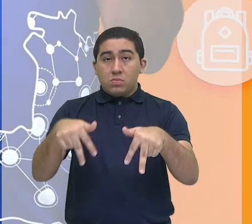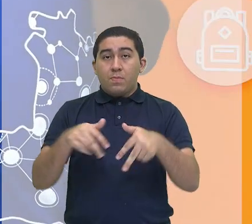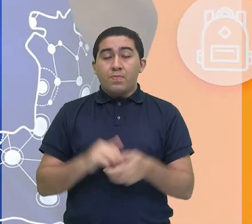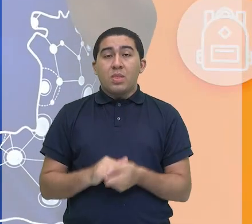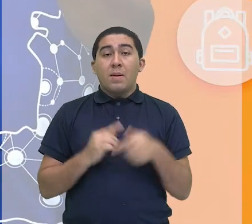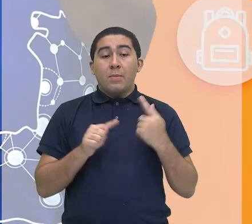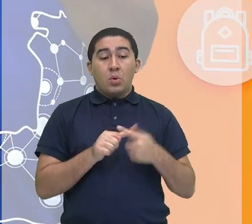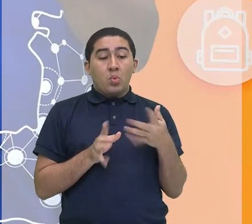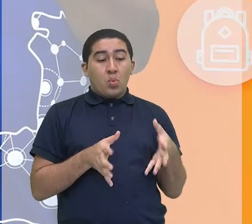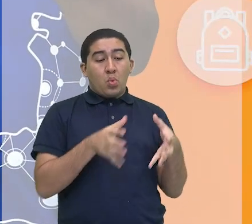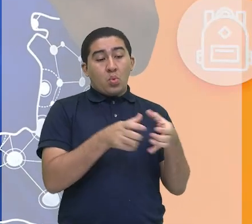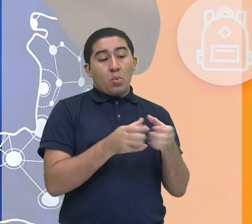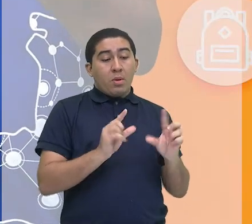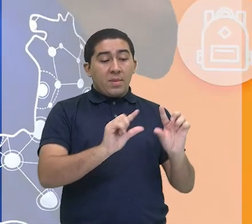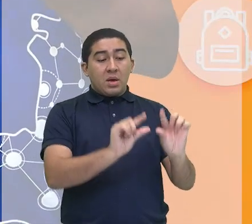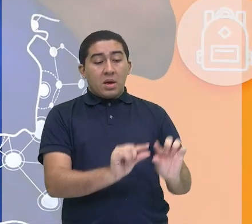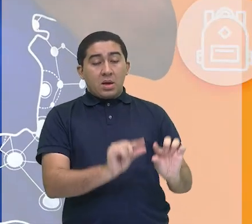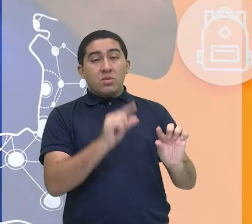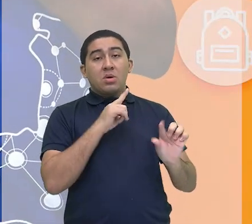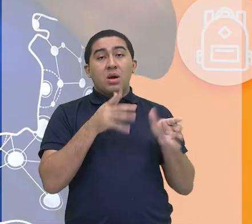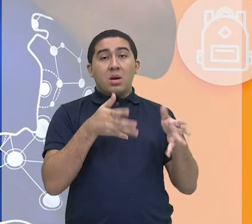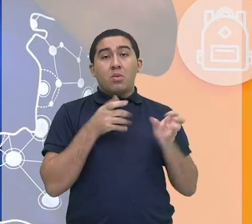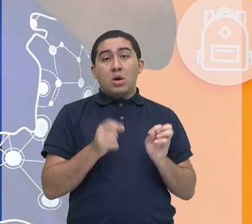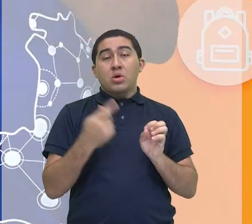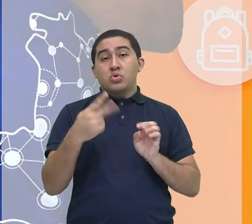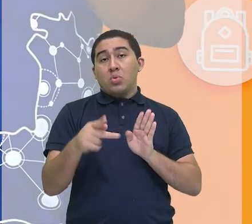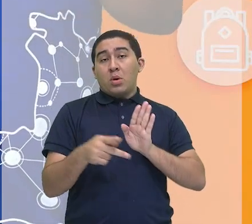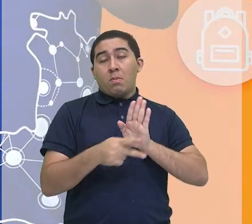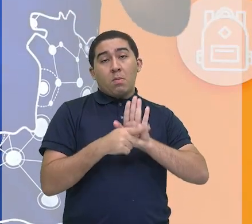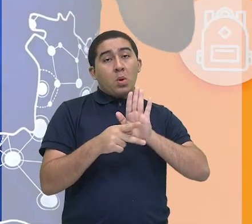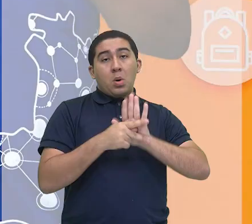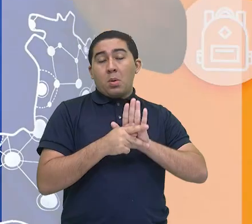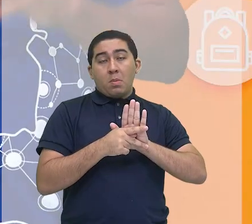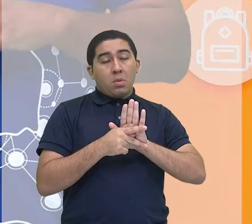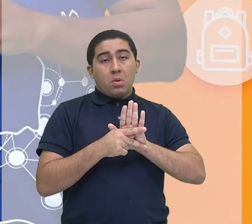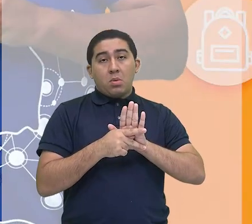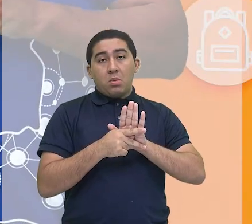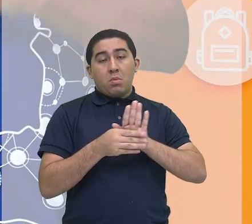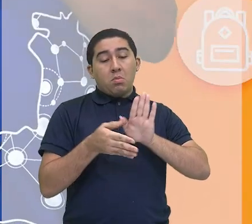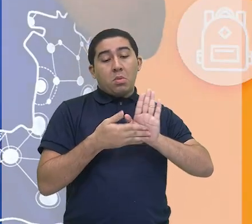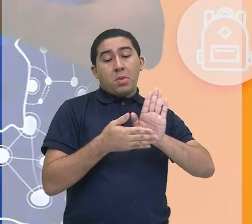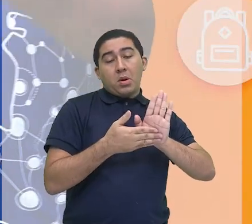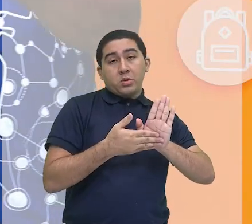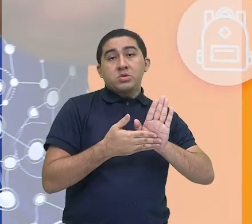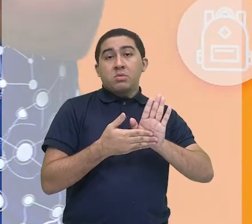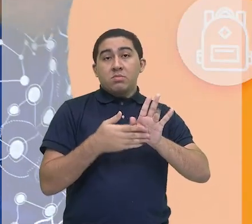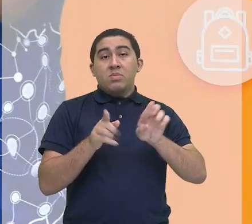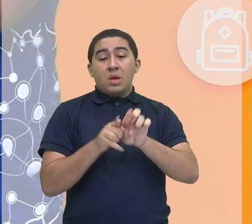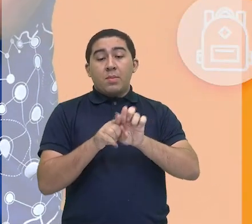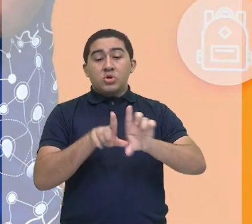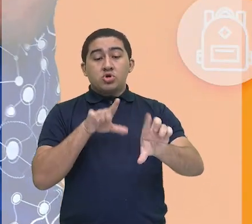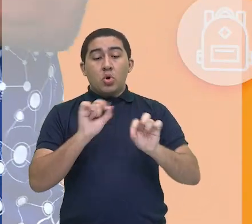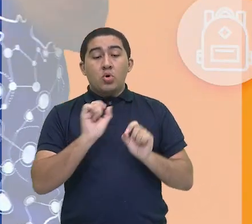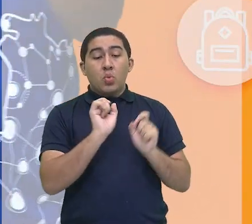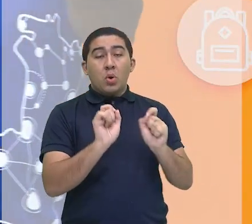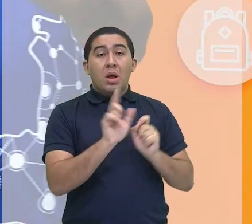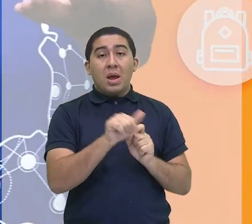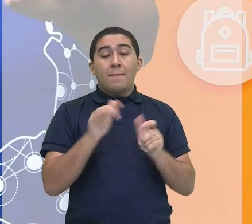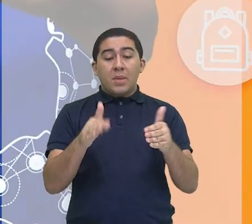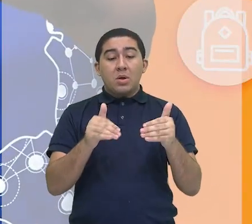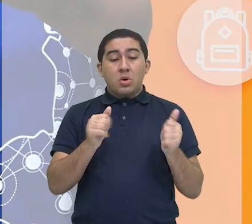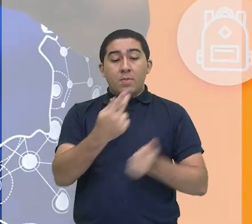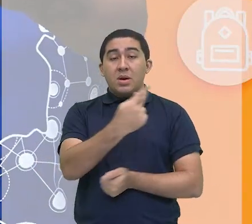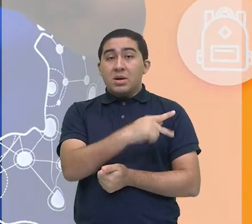grupo pequeno, né, vai defender a sua própria causa e vai votar lá e vai escolher aquilo que é melhor para eles, e não